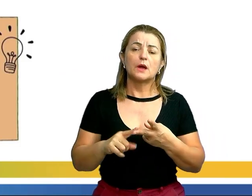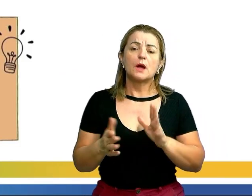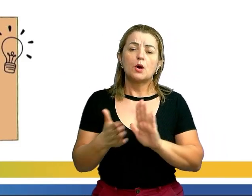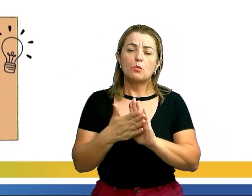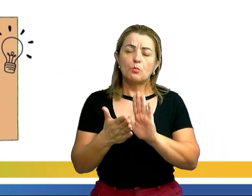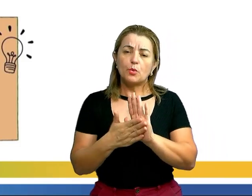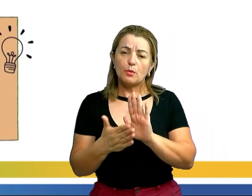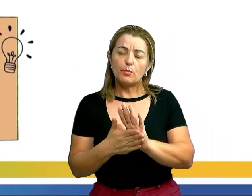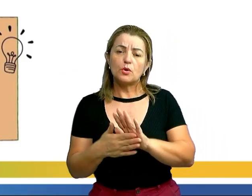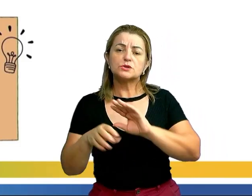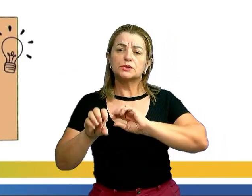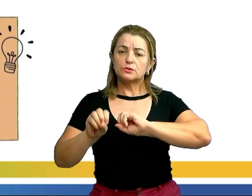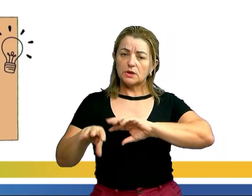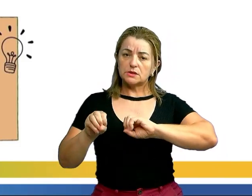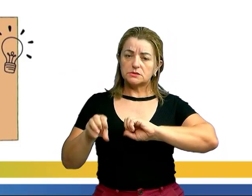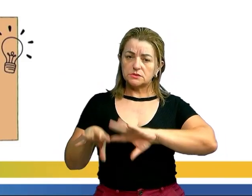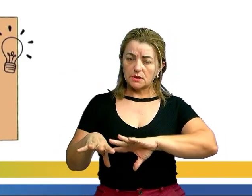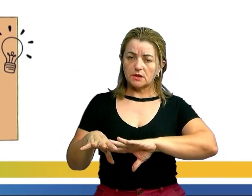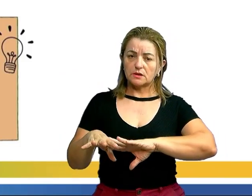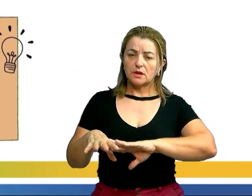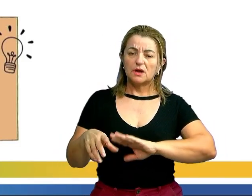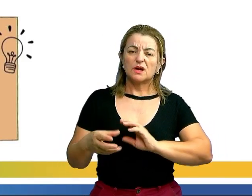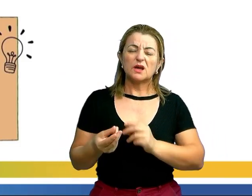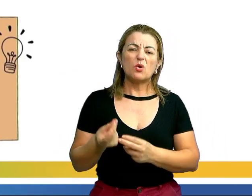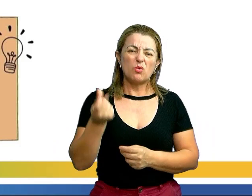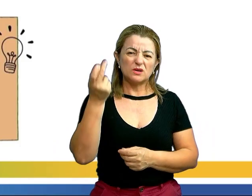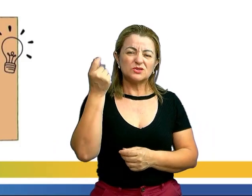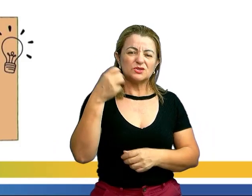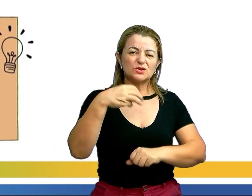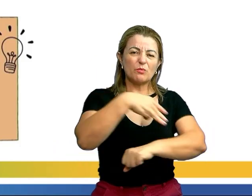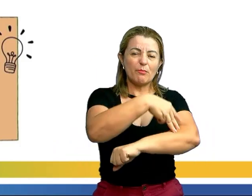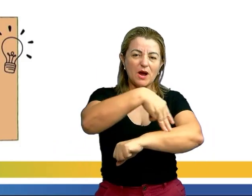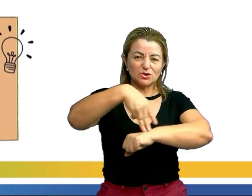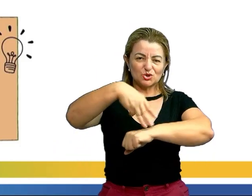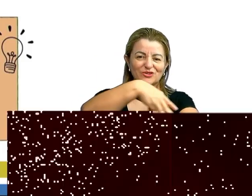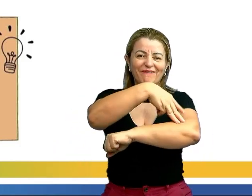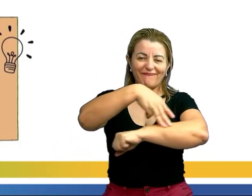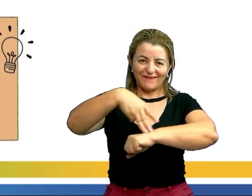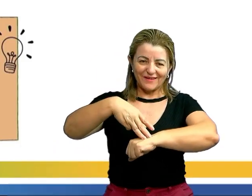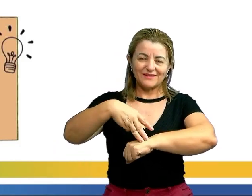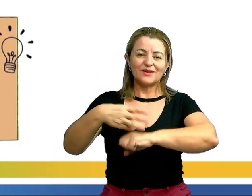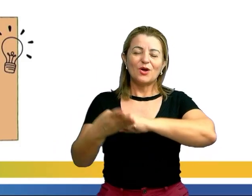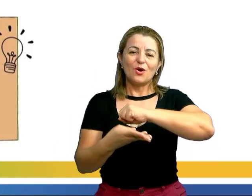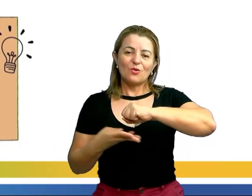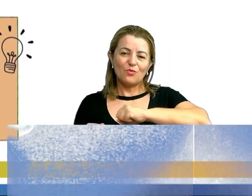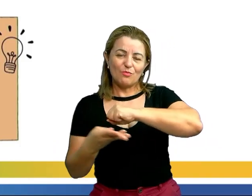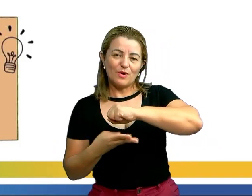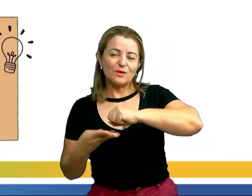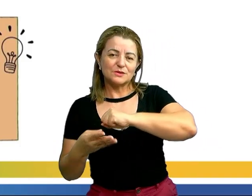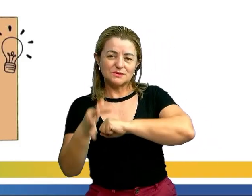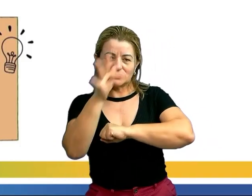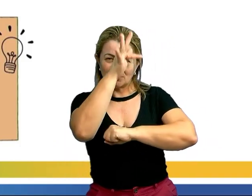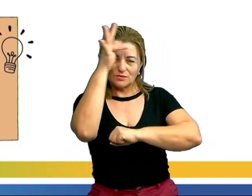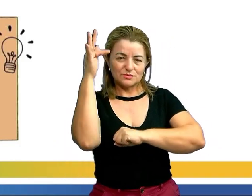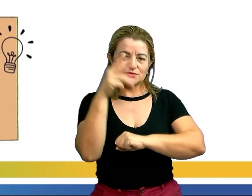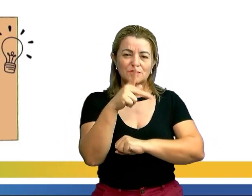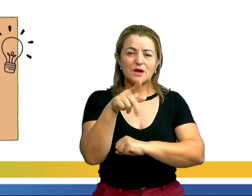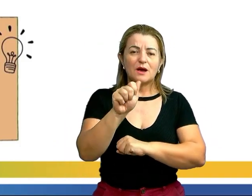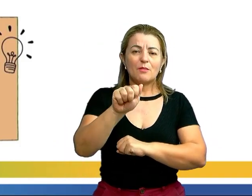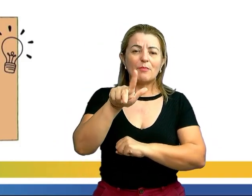um legado aí, né? Que é o antigo magistério, né? Instala o magistério com base nas teorias de Paulo